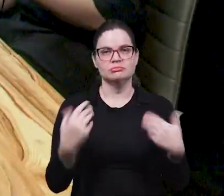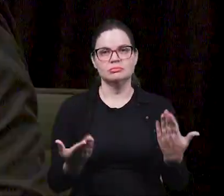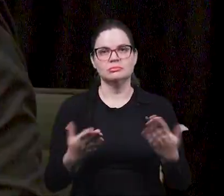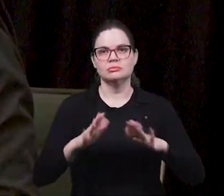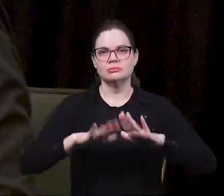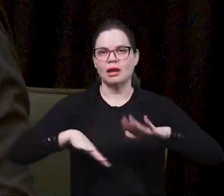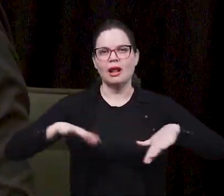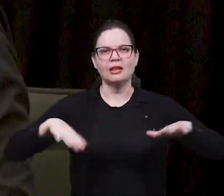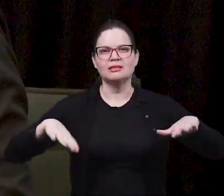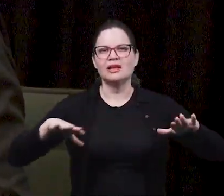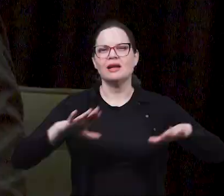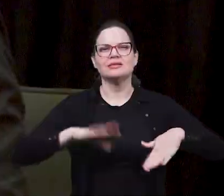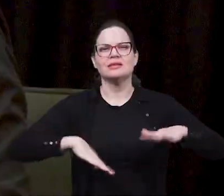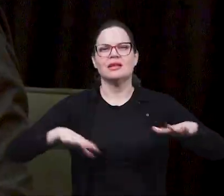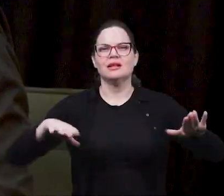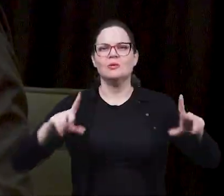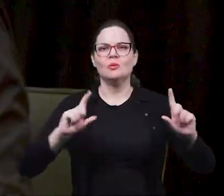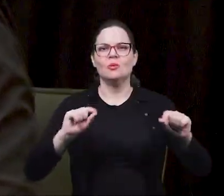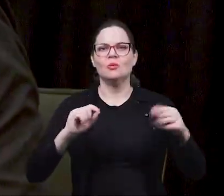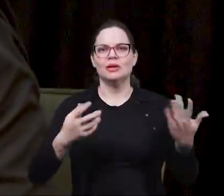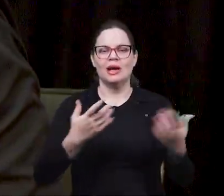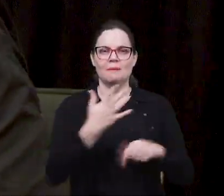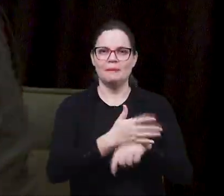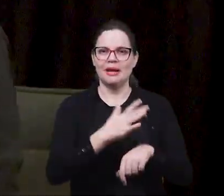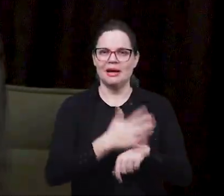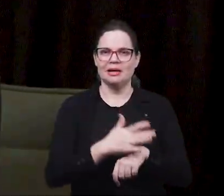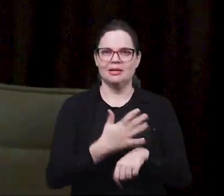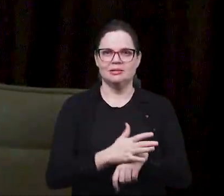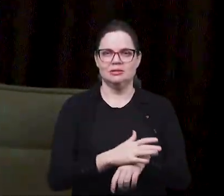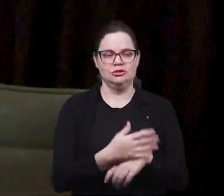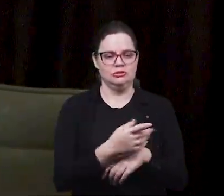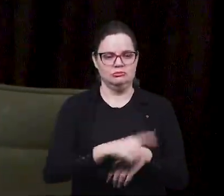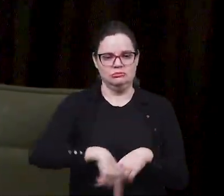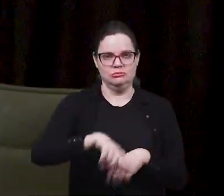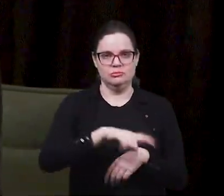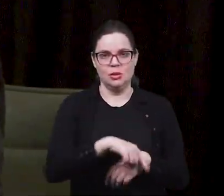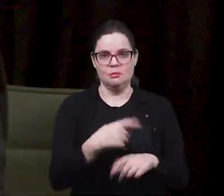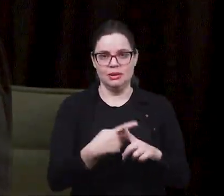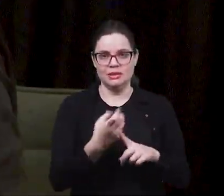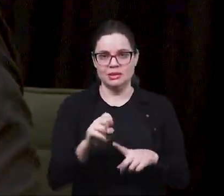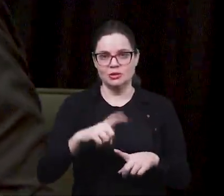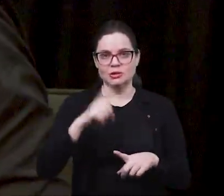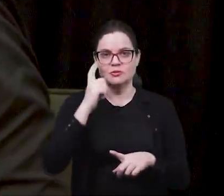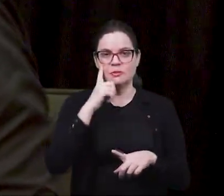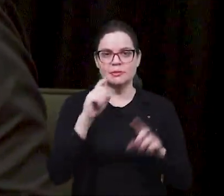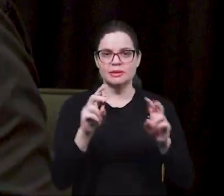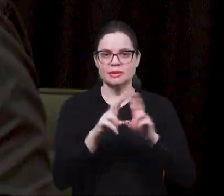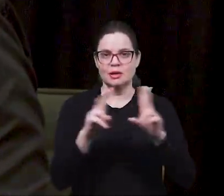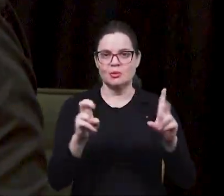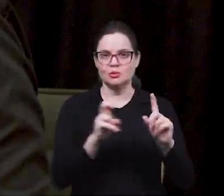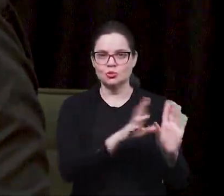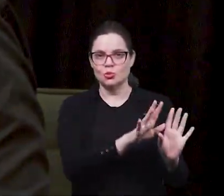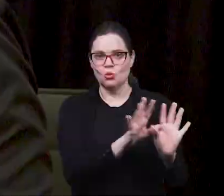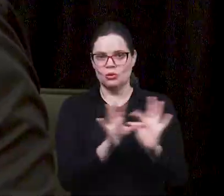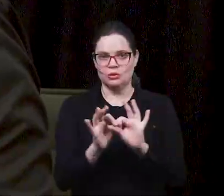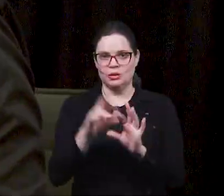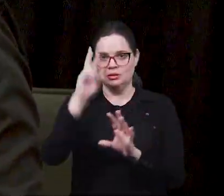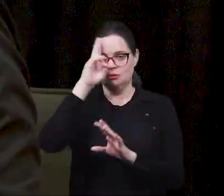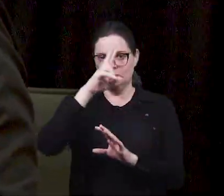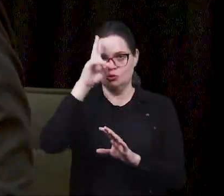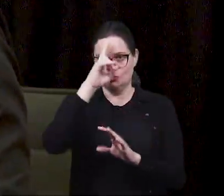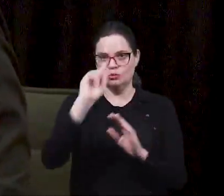A relativização daquilo que são as práticas. Porque se nós colocarmos, assim, um contexto histórico